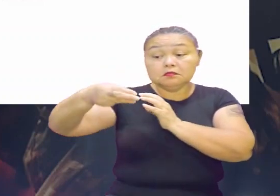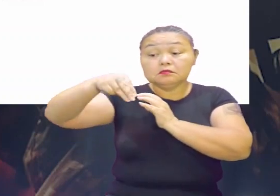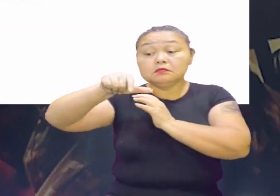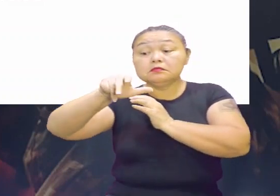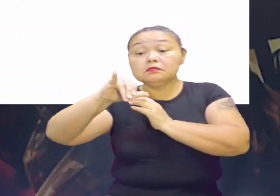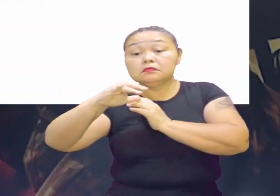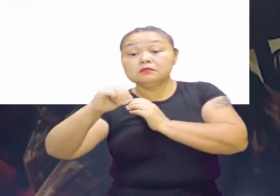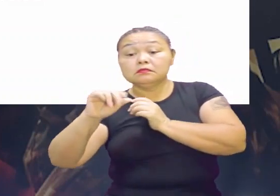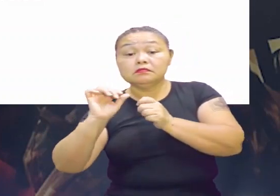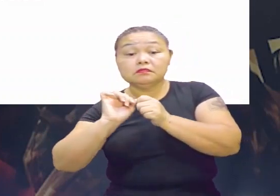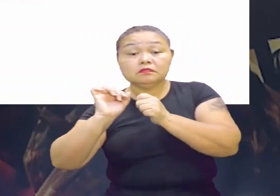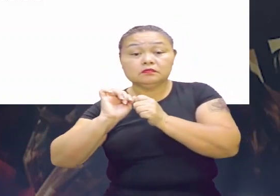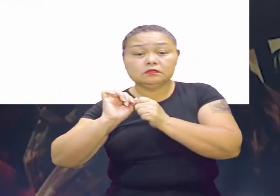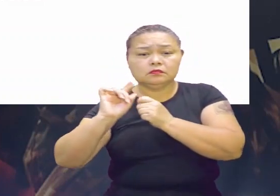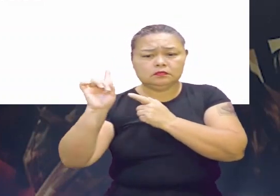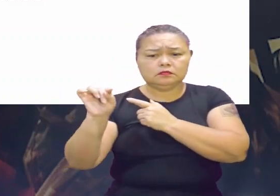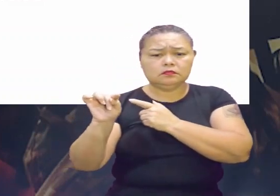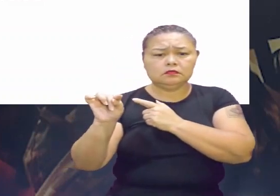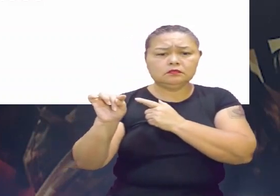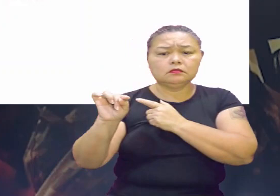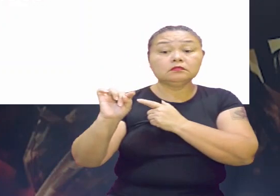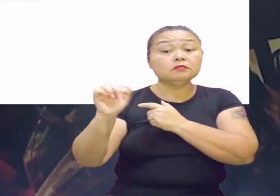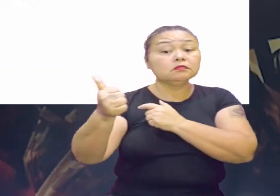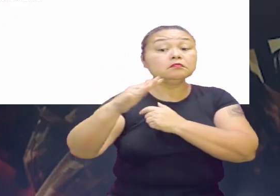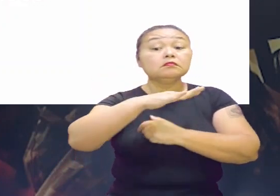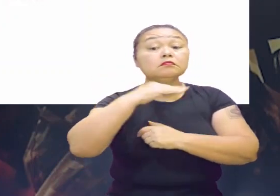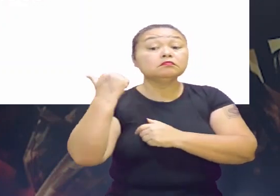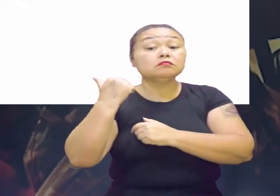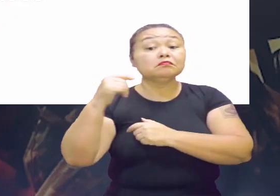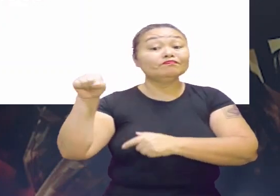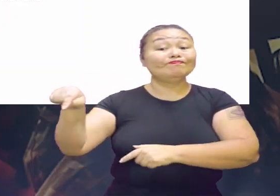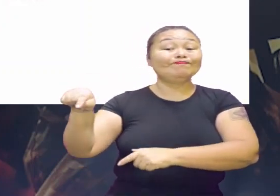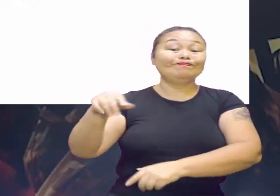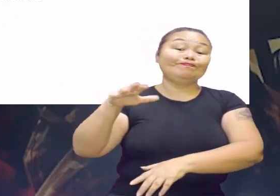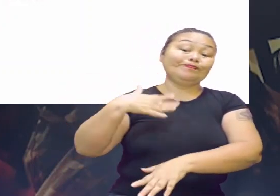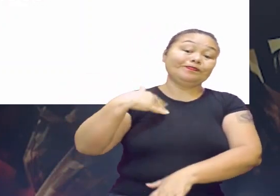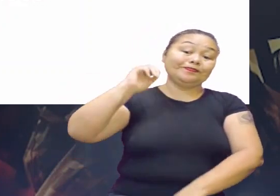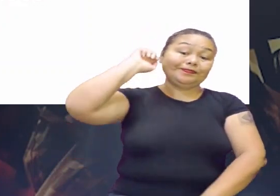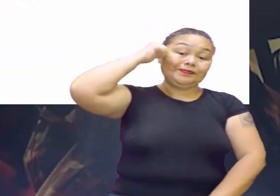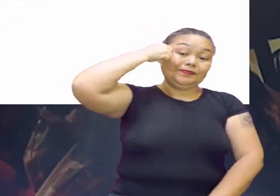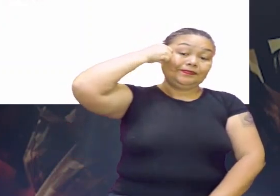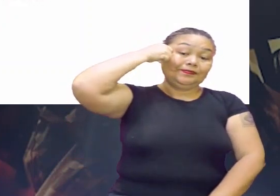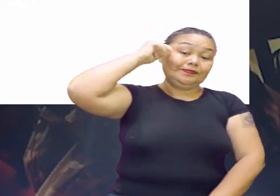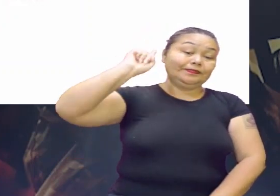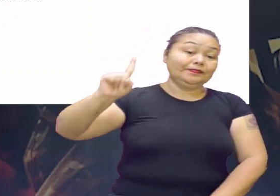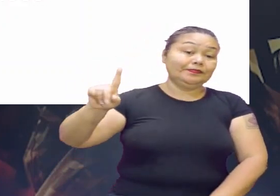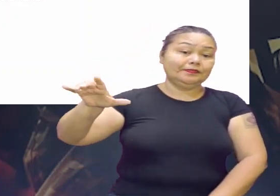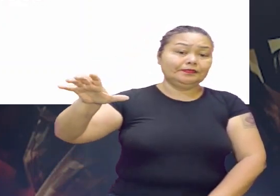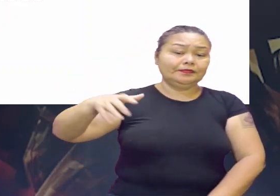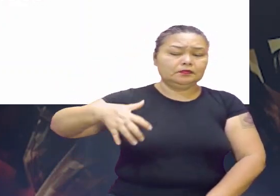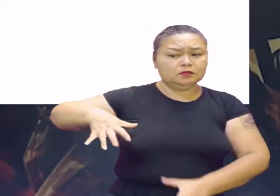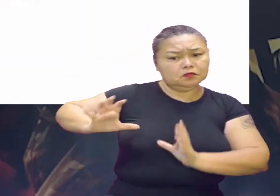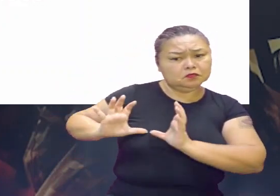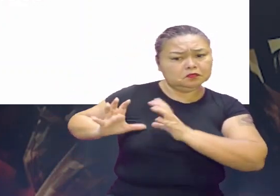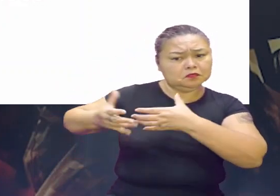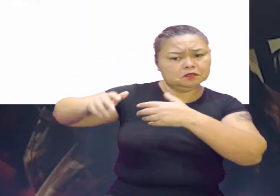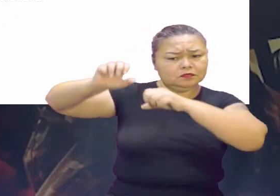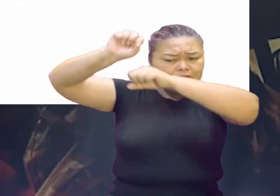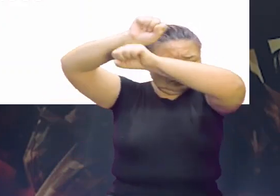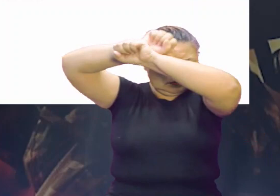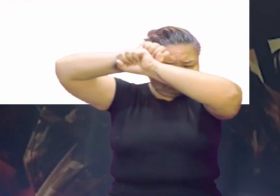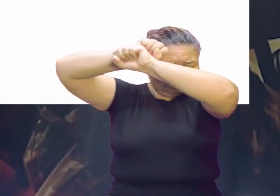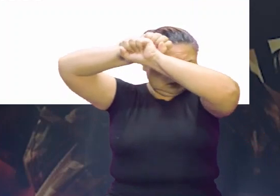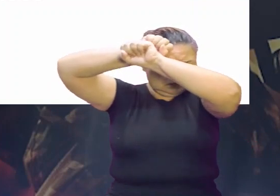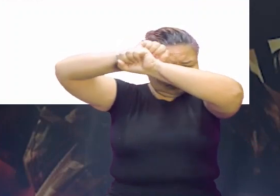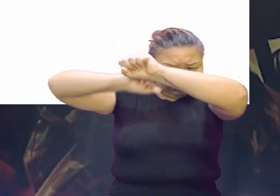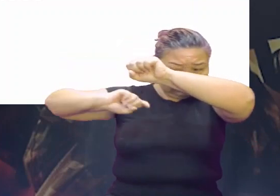seja, quem morre primeiro são eles. Então, pegou-se esses